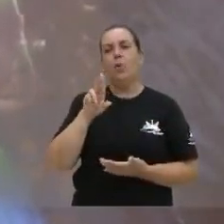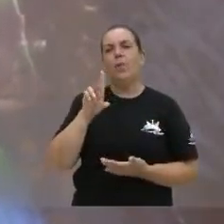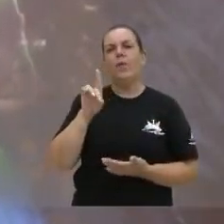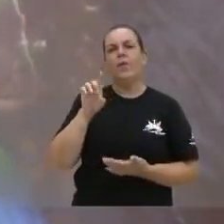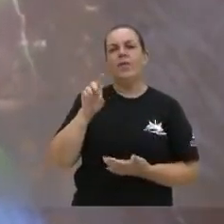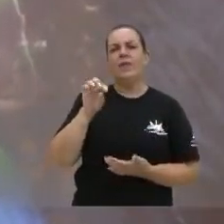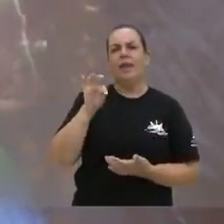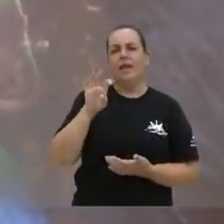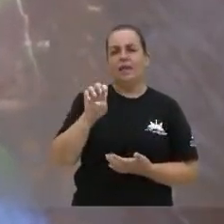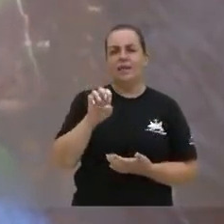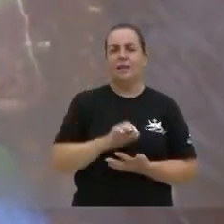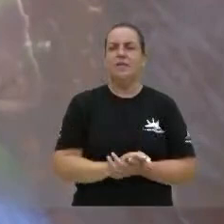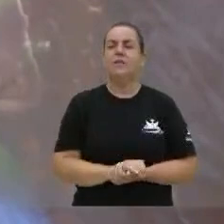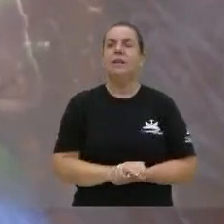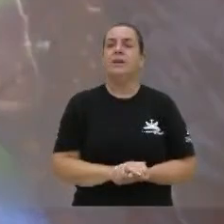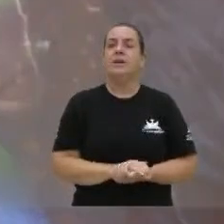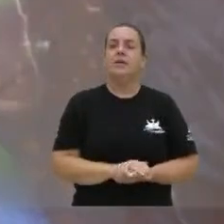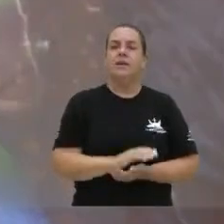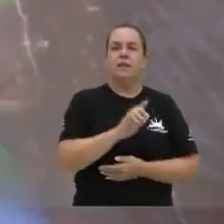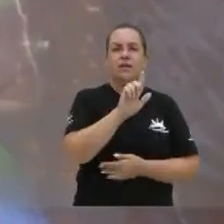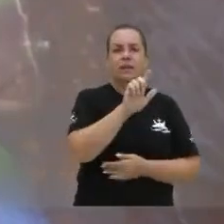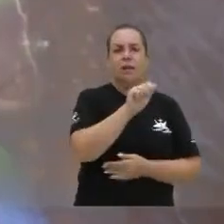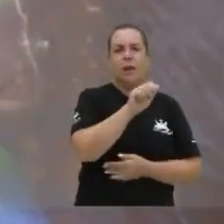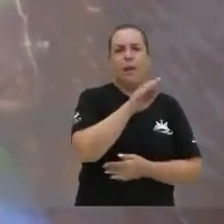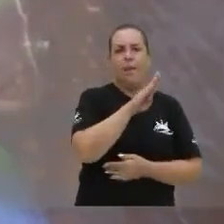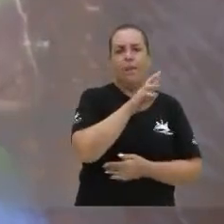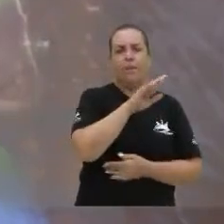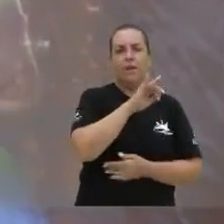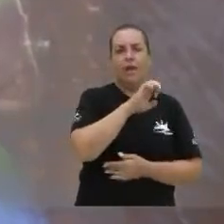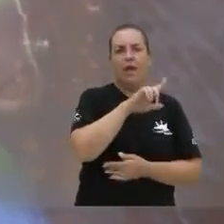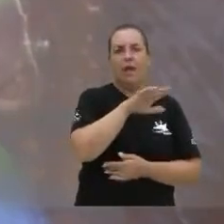Pinhalzinho, Santa Catarina. Gabriela